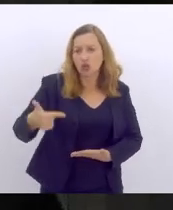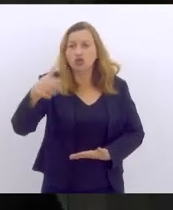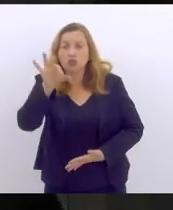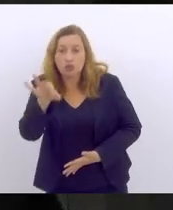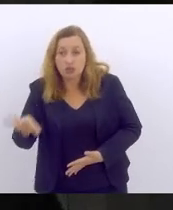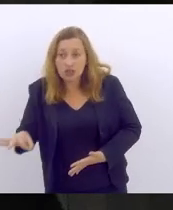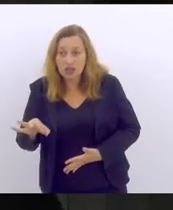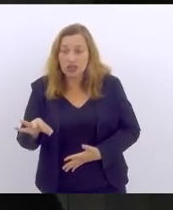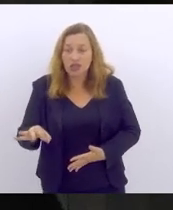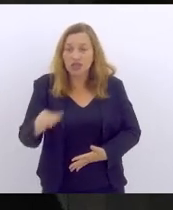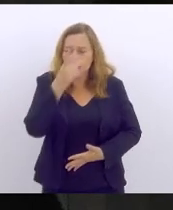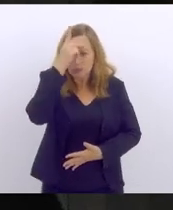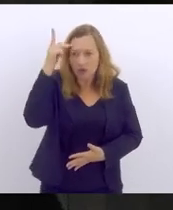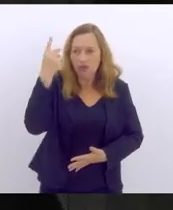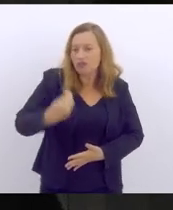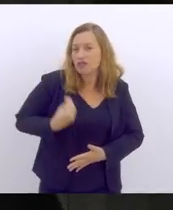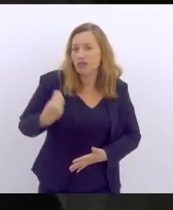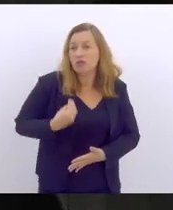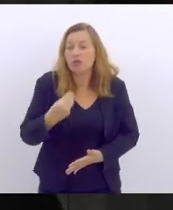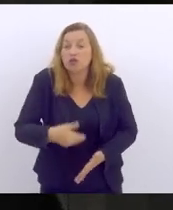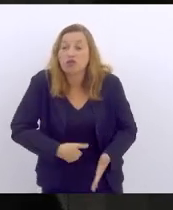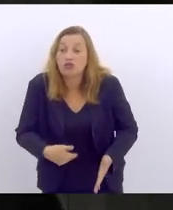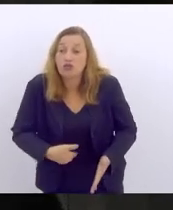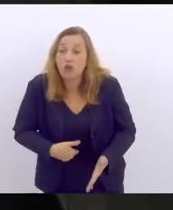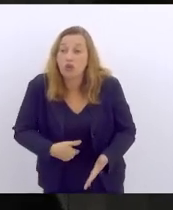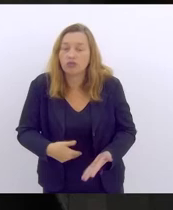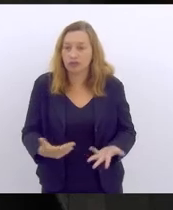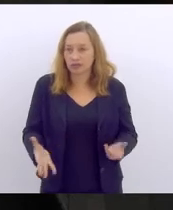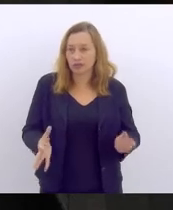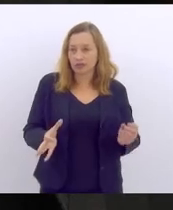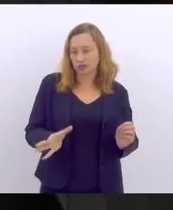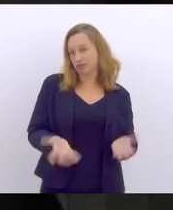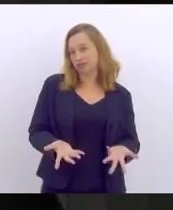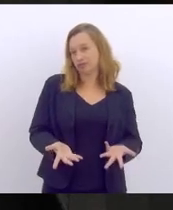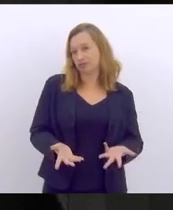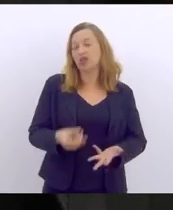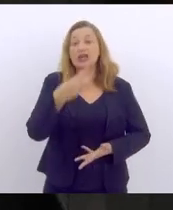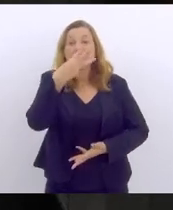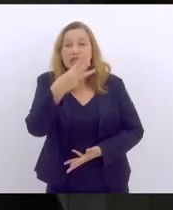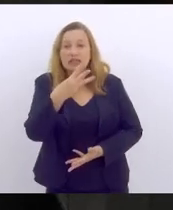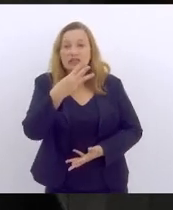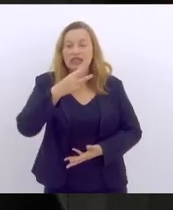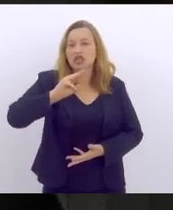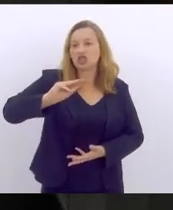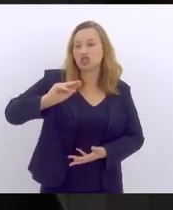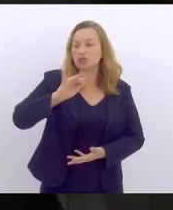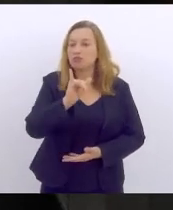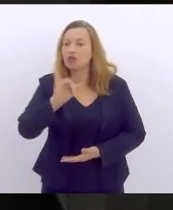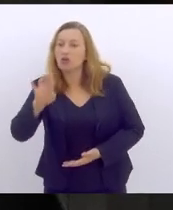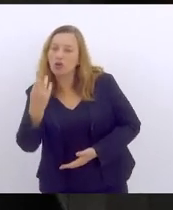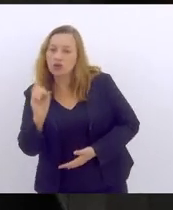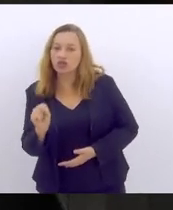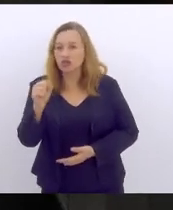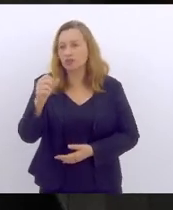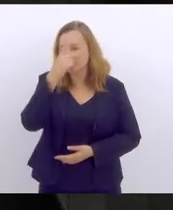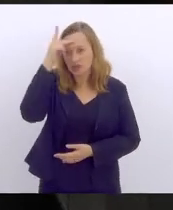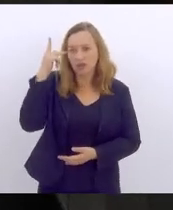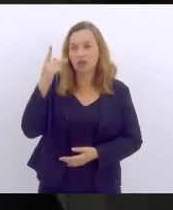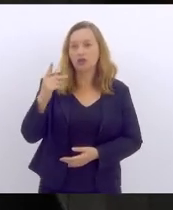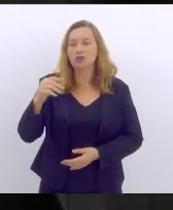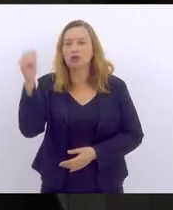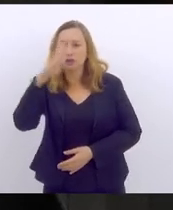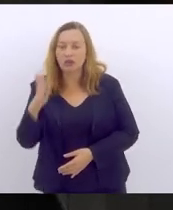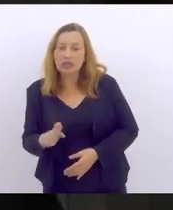população em situação de fome ou de insegurança alimentar algo em torno de 3 milhões de pessoas no Brasil esse número salta para